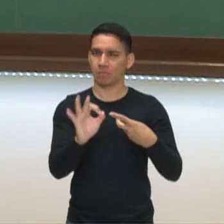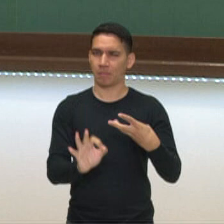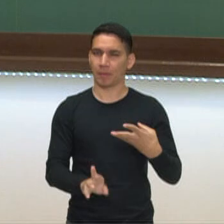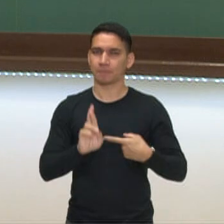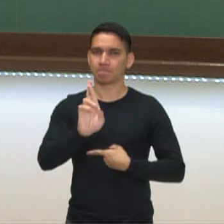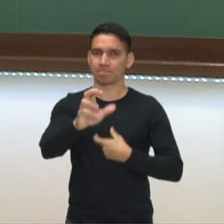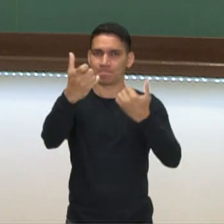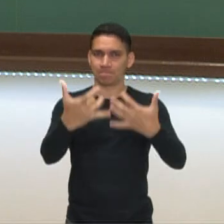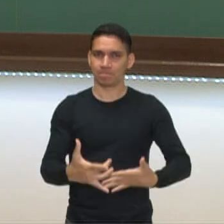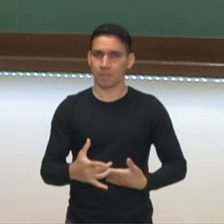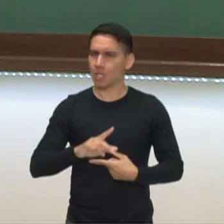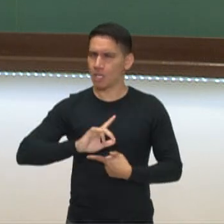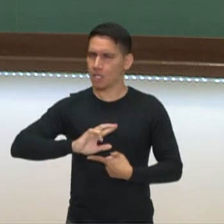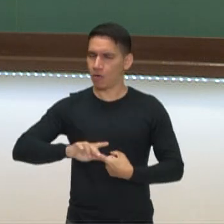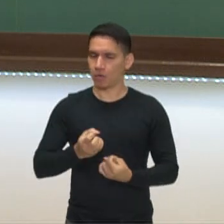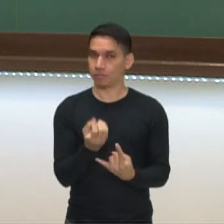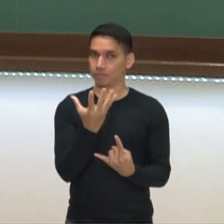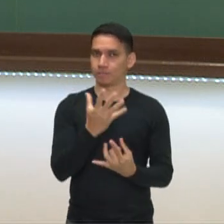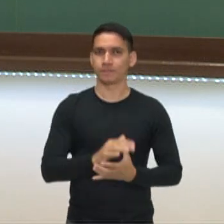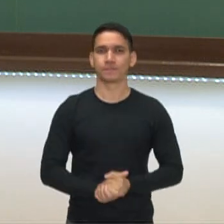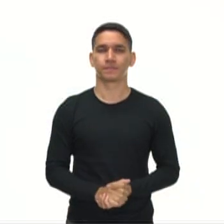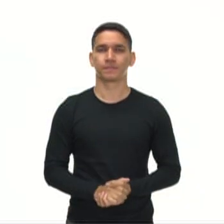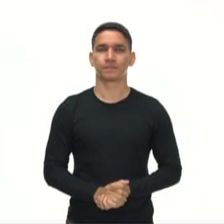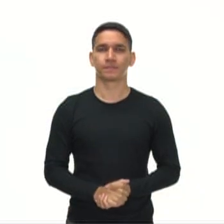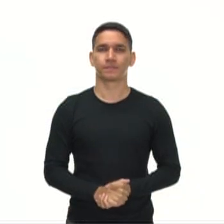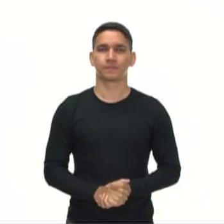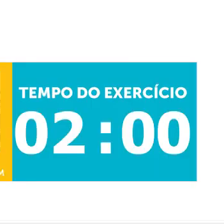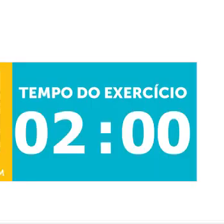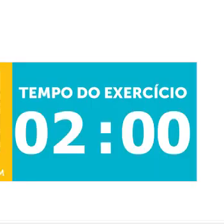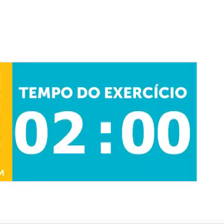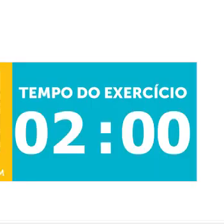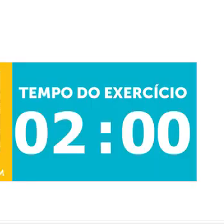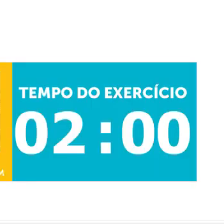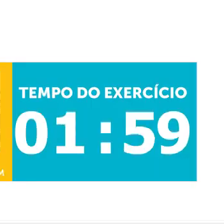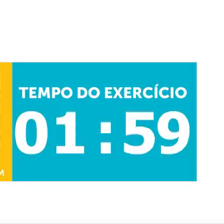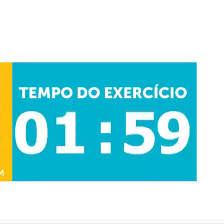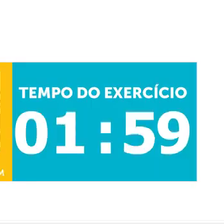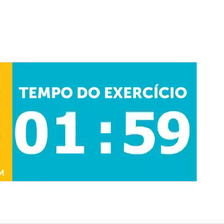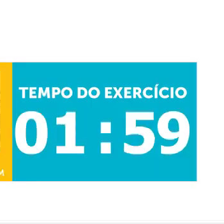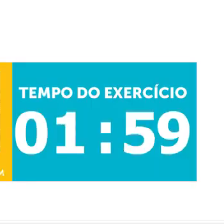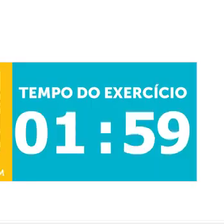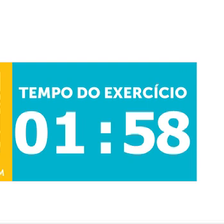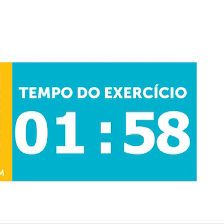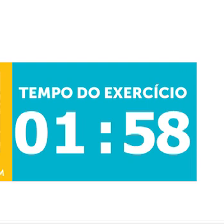explicar os que não vão acender e os que vão acender. Até a próxima.